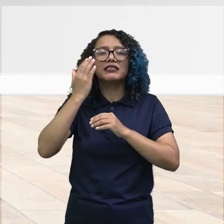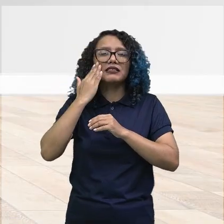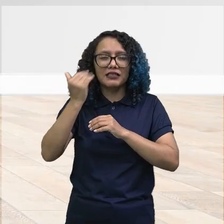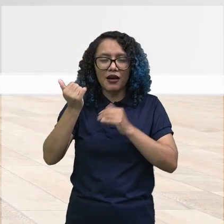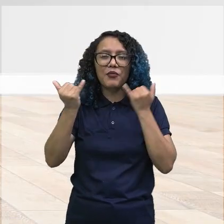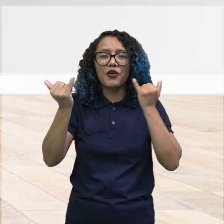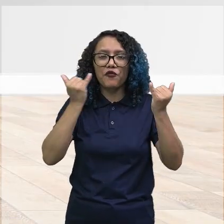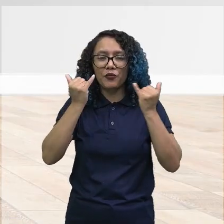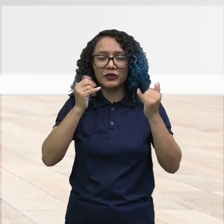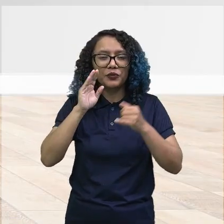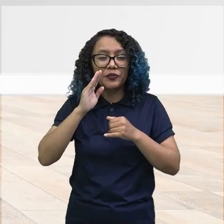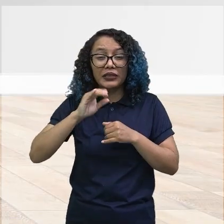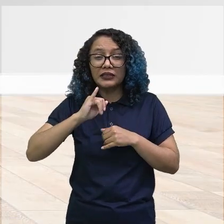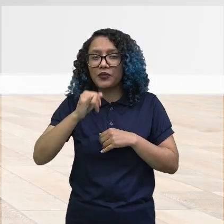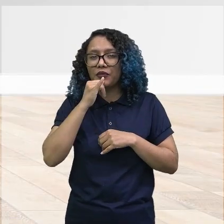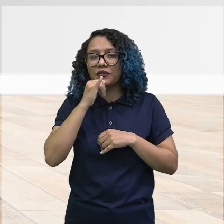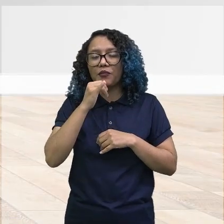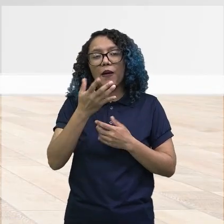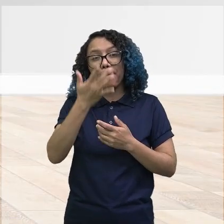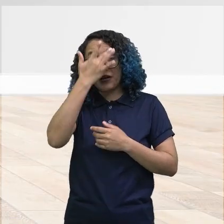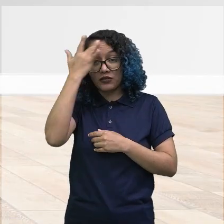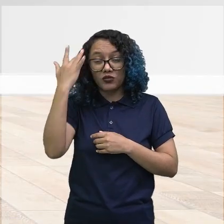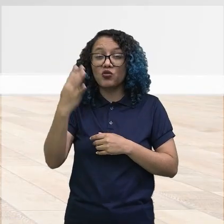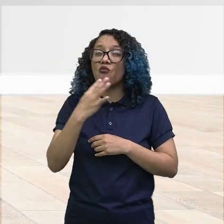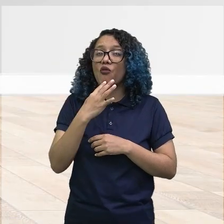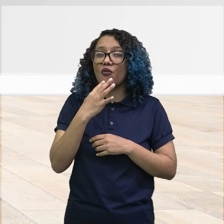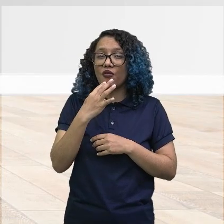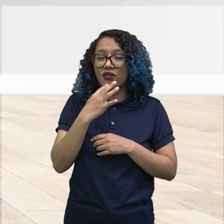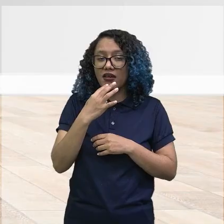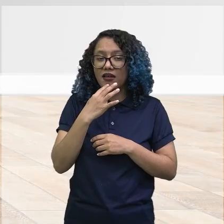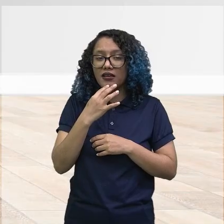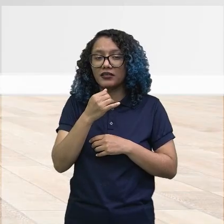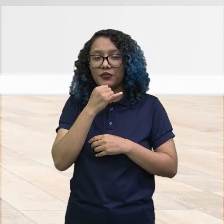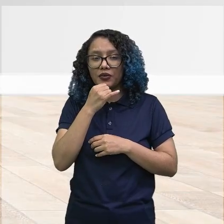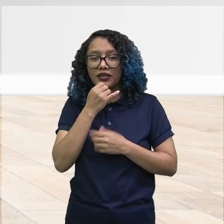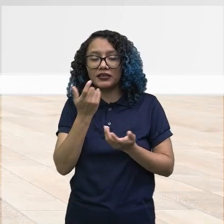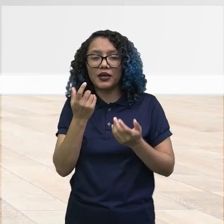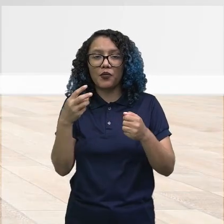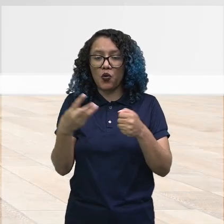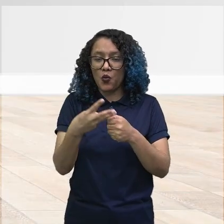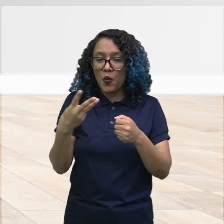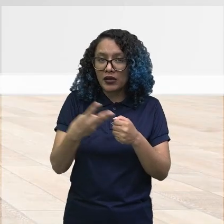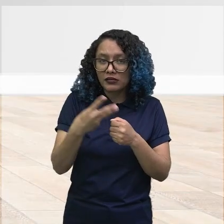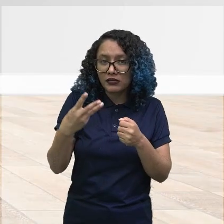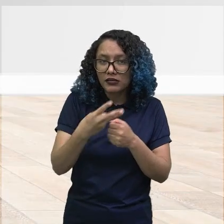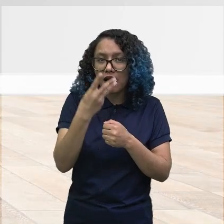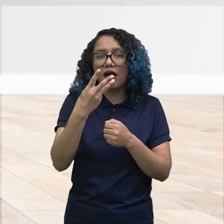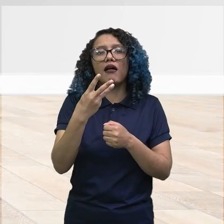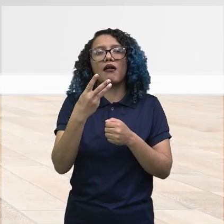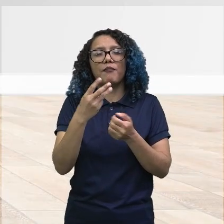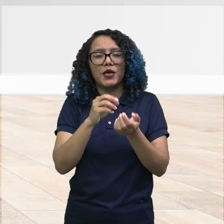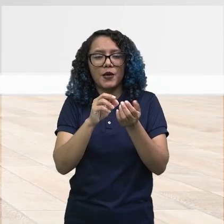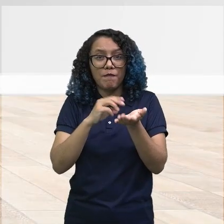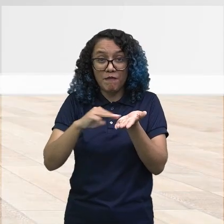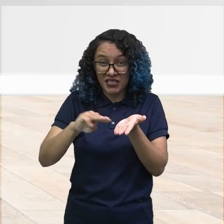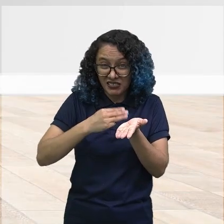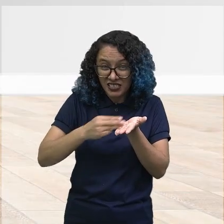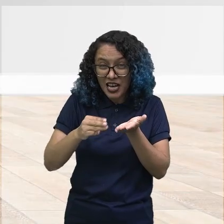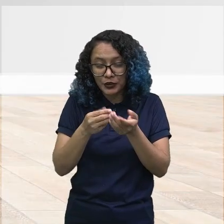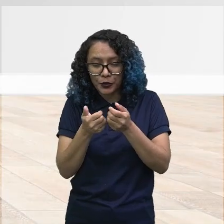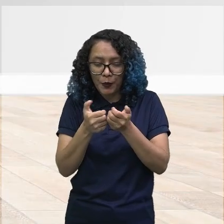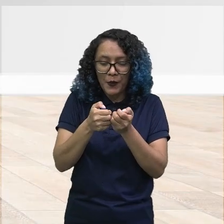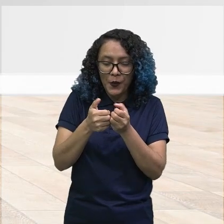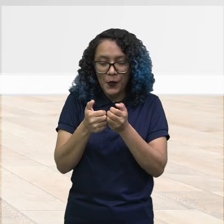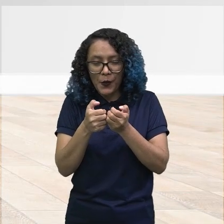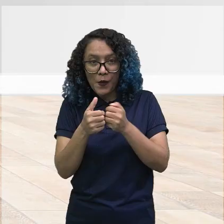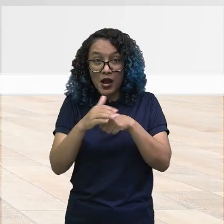principalmente quando se conhece uma pessoa, né, quando a gente está falando de mensagem pelo WhatsApp, por exemplo, você está ali conversando com uma pessoa,